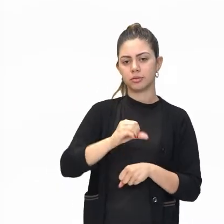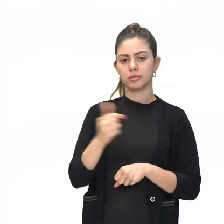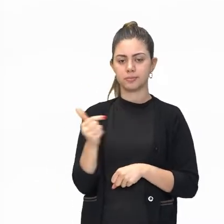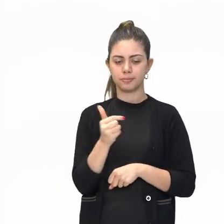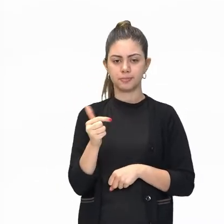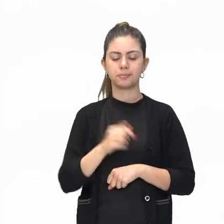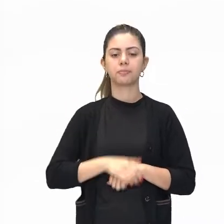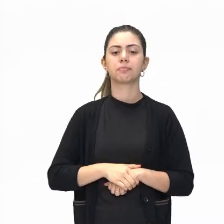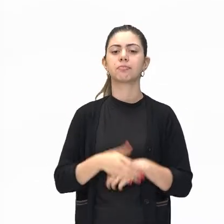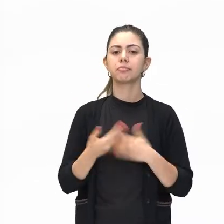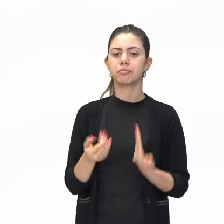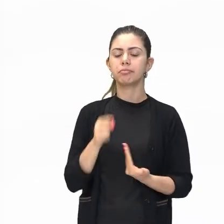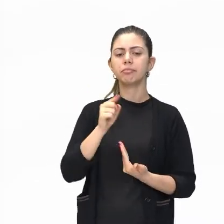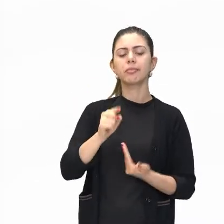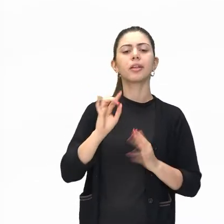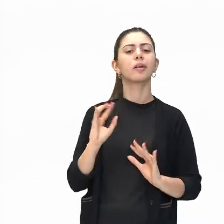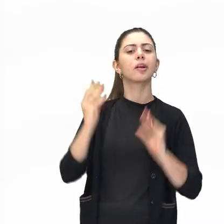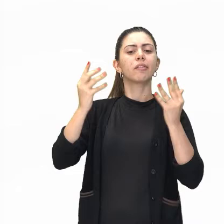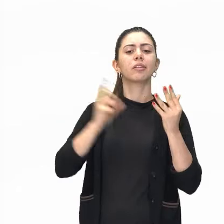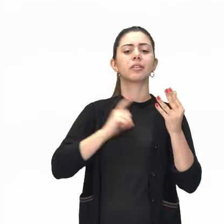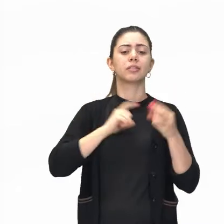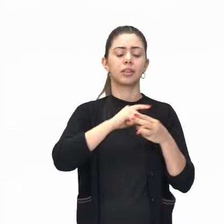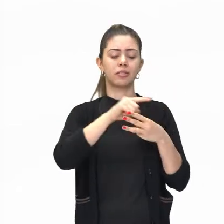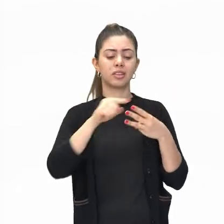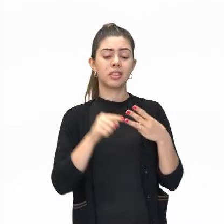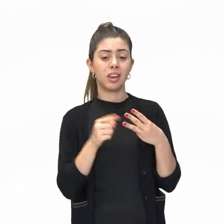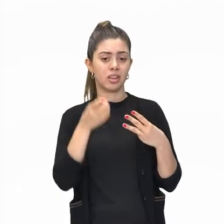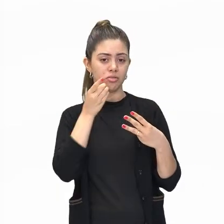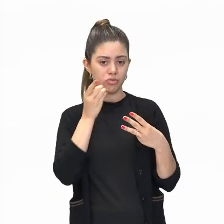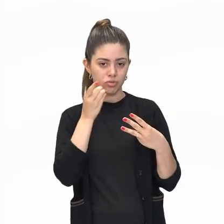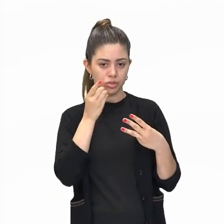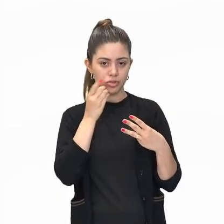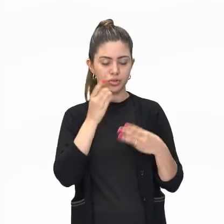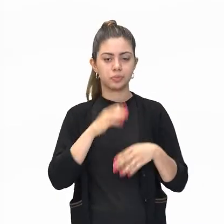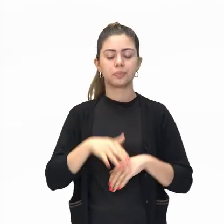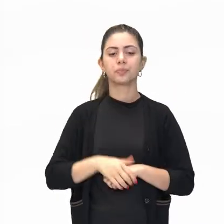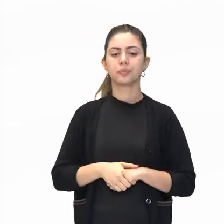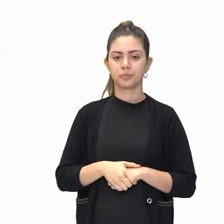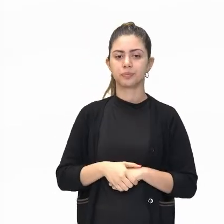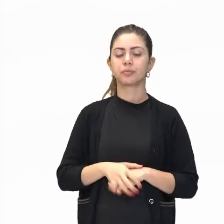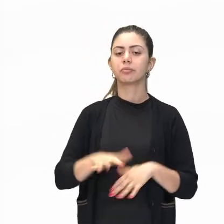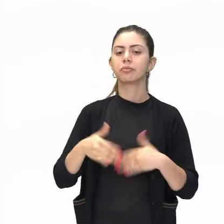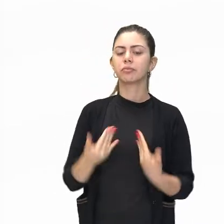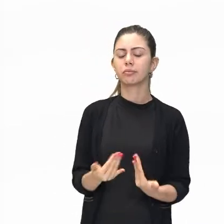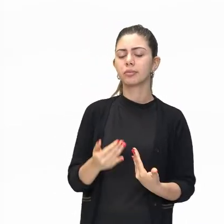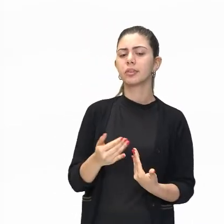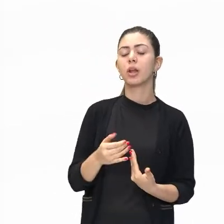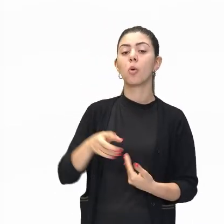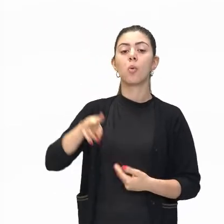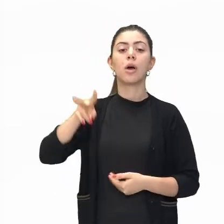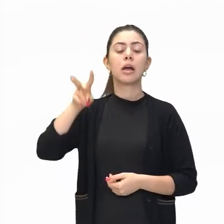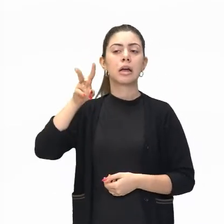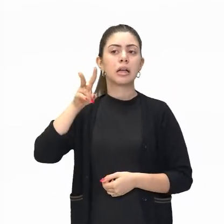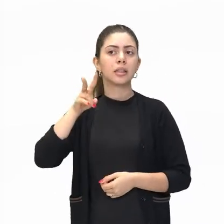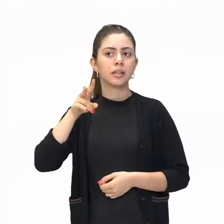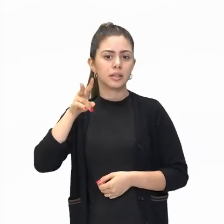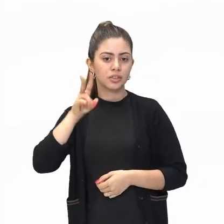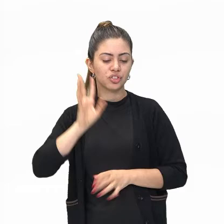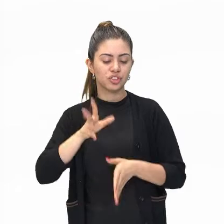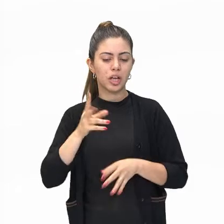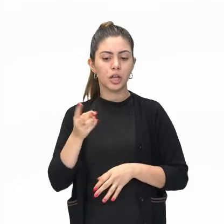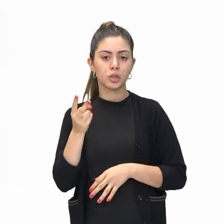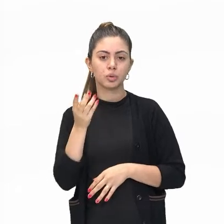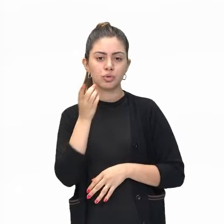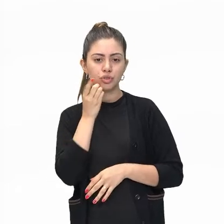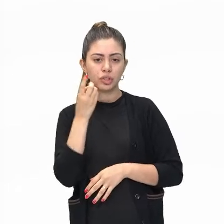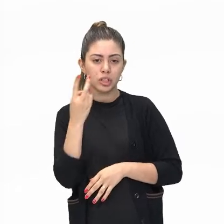1922. Esse evento teve 3 dias, tá? Aconteceu durante 3 dias. E na segunda noite foi o que